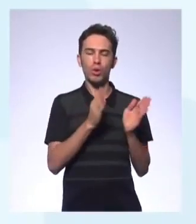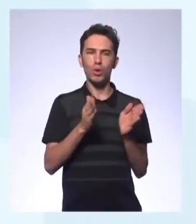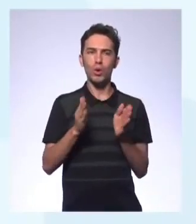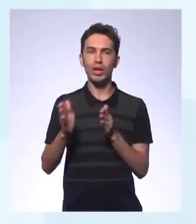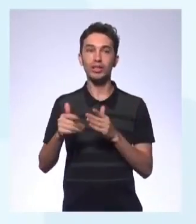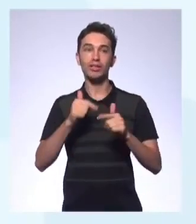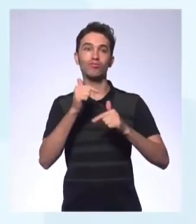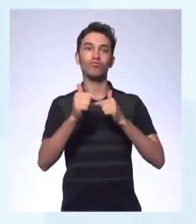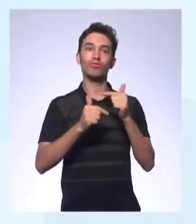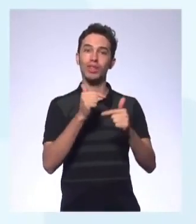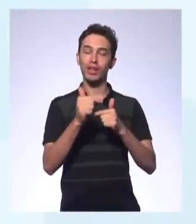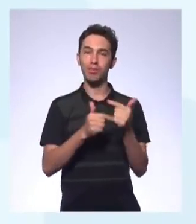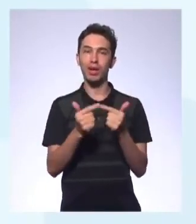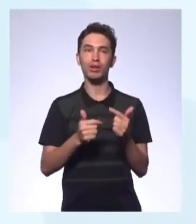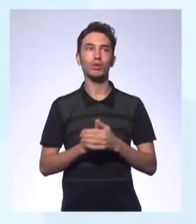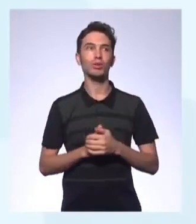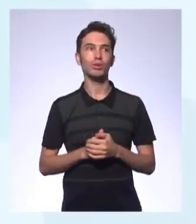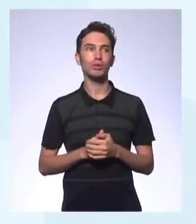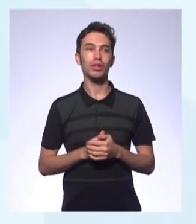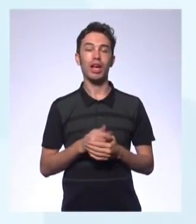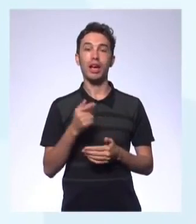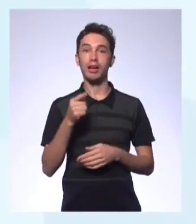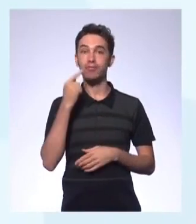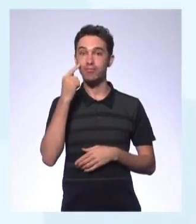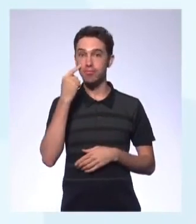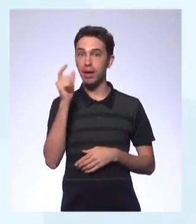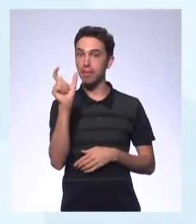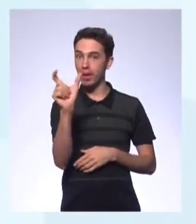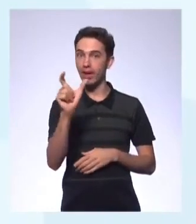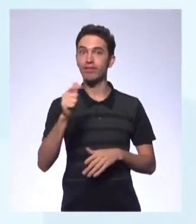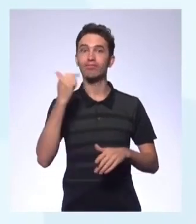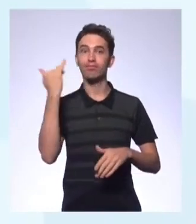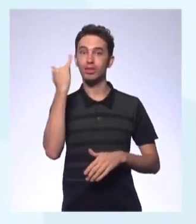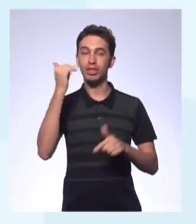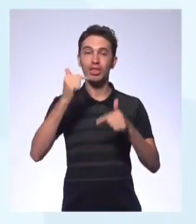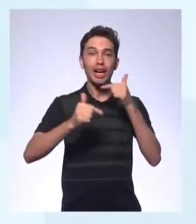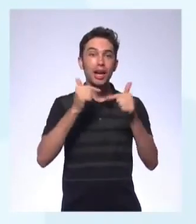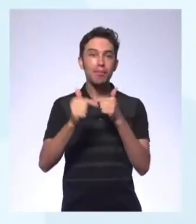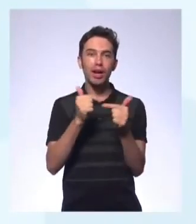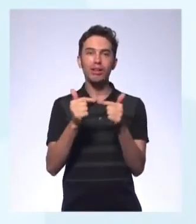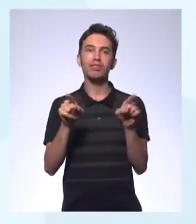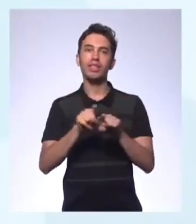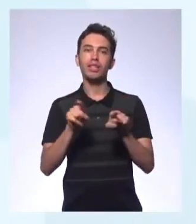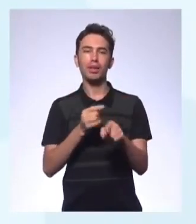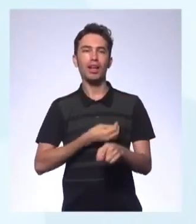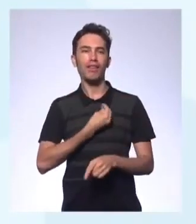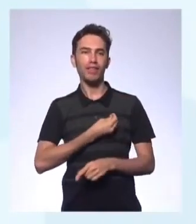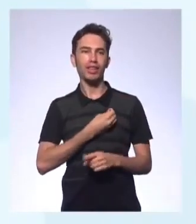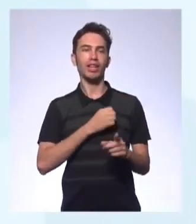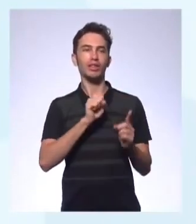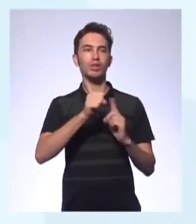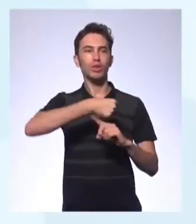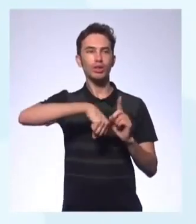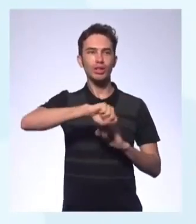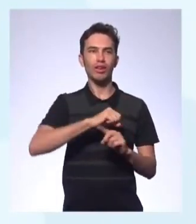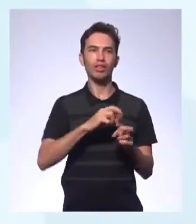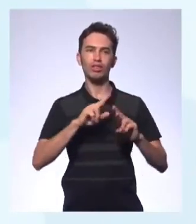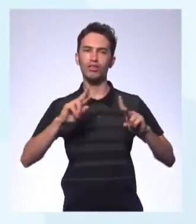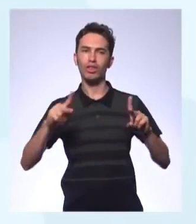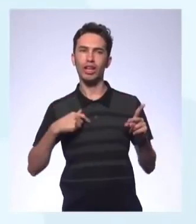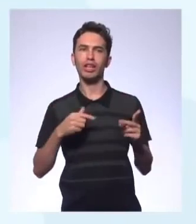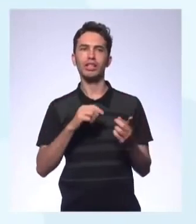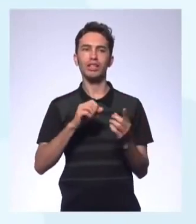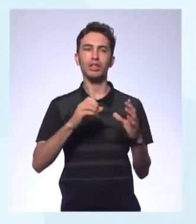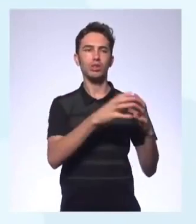do trabalho. Pessoal, marca bem aí, ó, trabalho. E da vida social em diferentes sociedades e períodos,